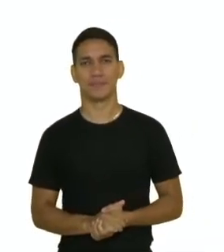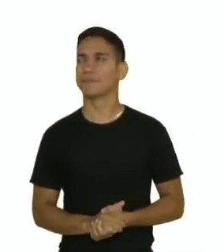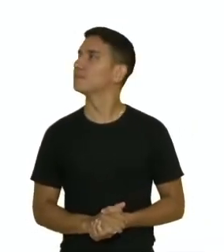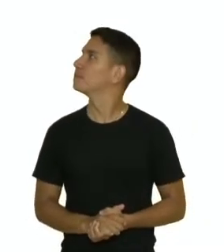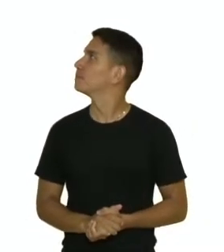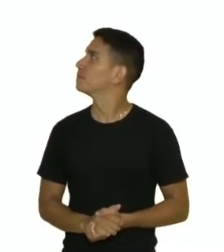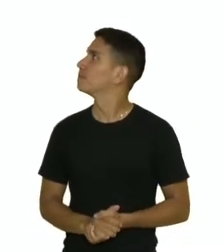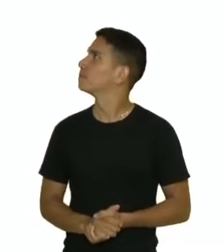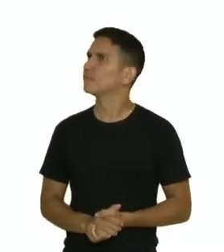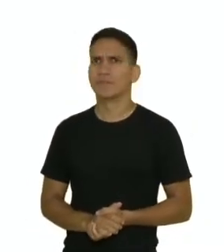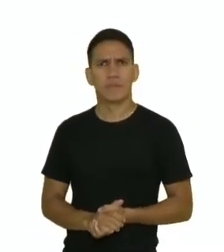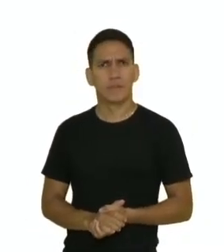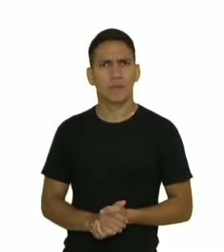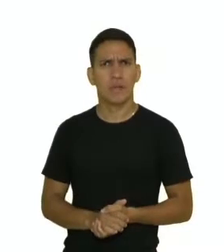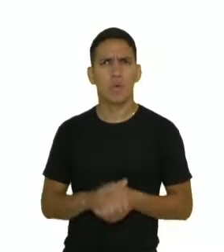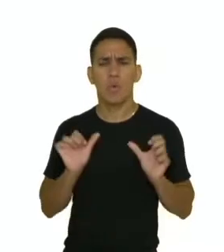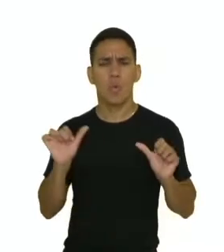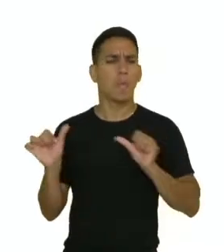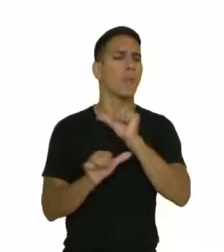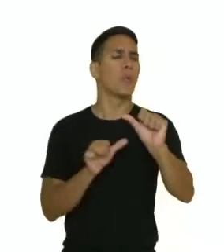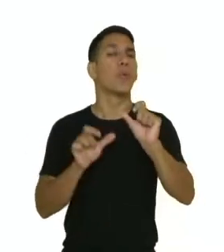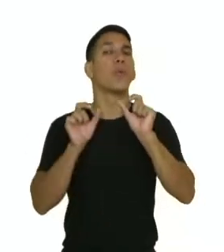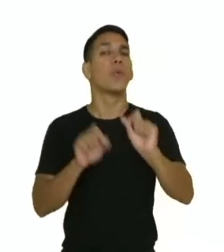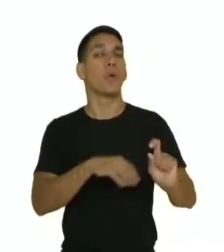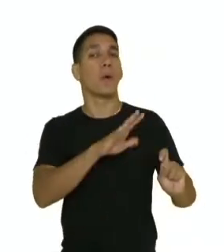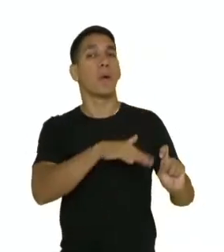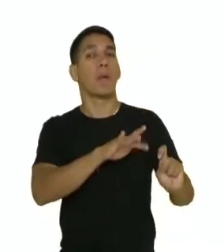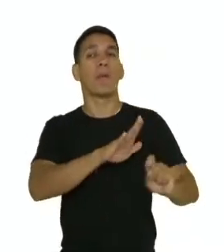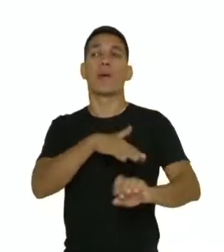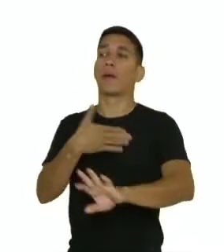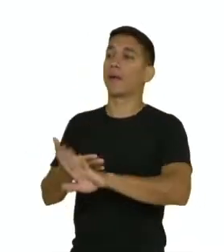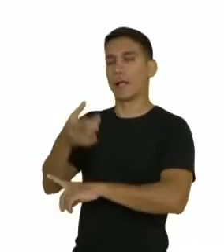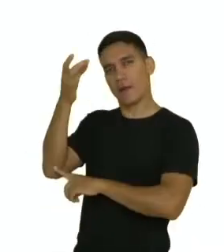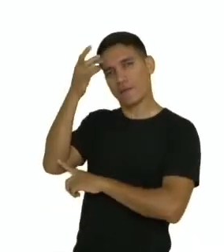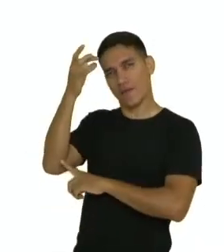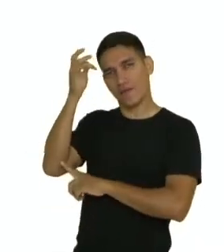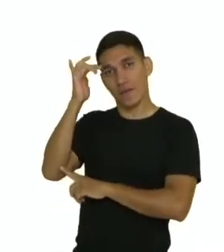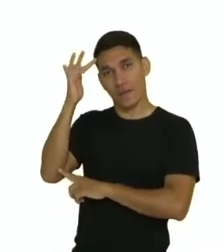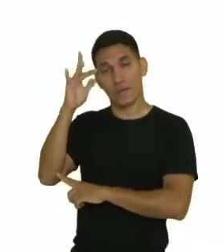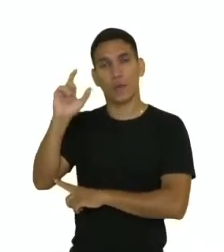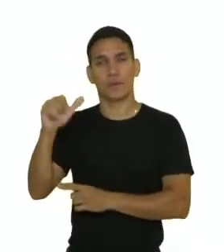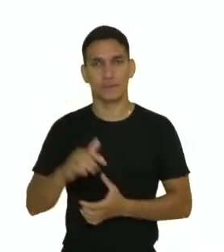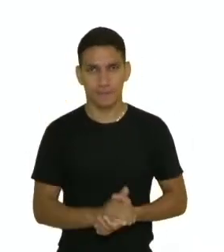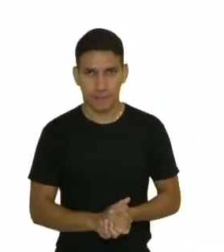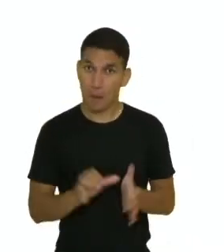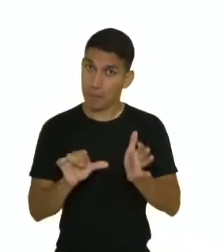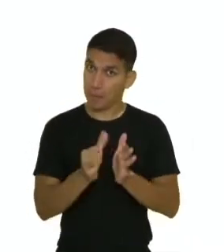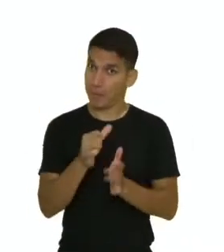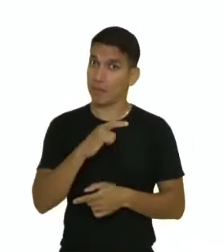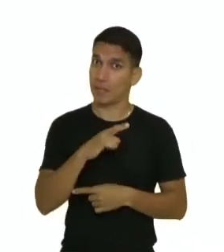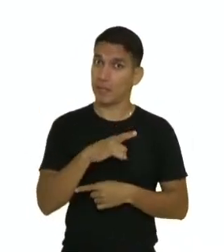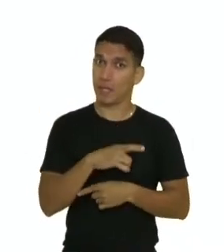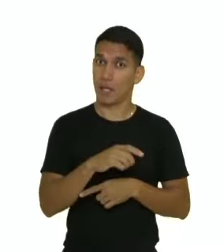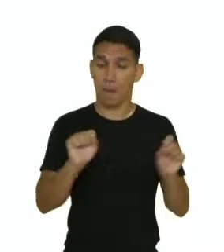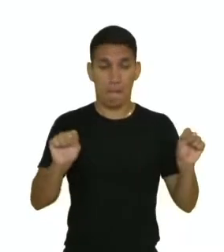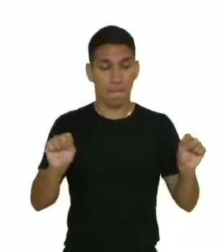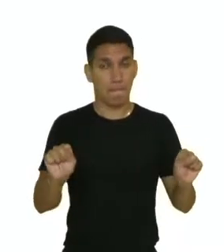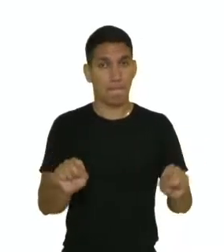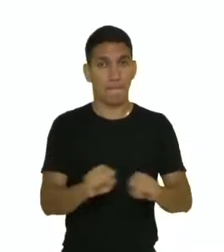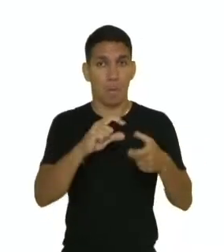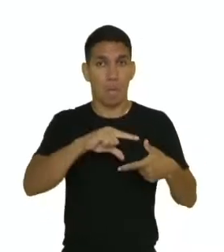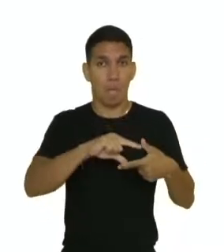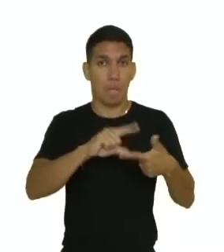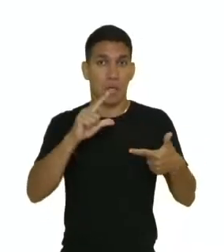O que mudou, né, do mito à consciência filosófica? Primeiro, a gente tem um gradual rompimento com o